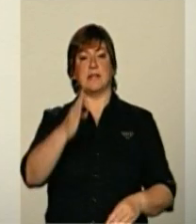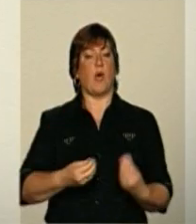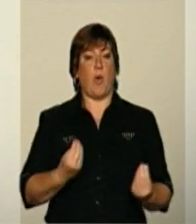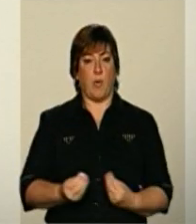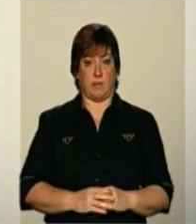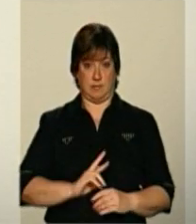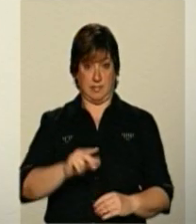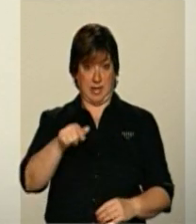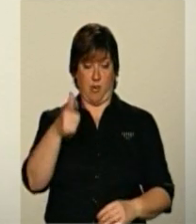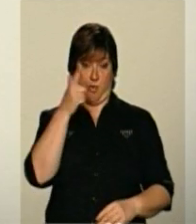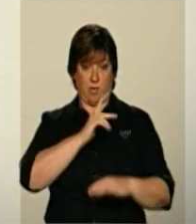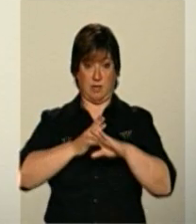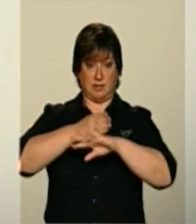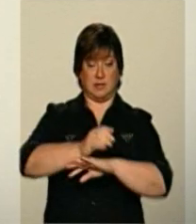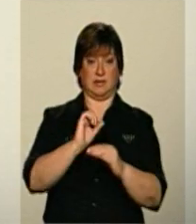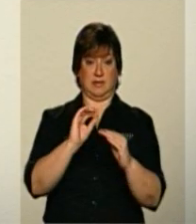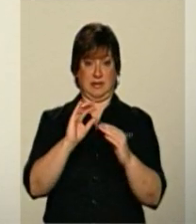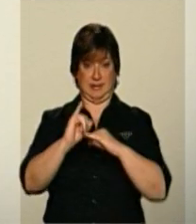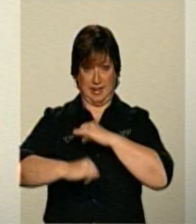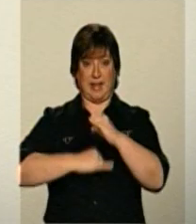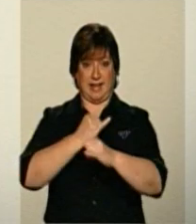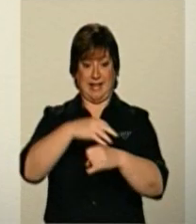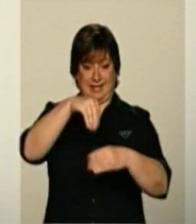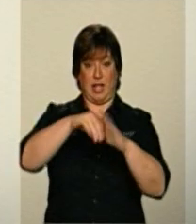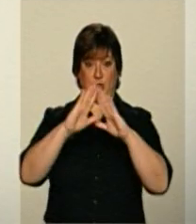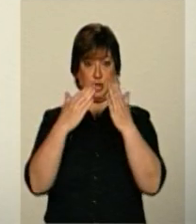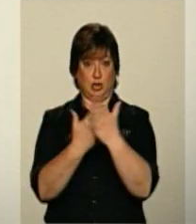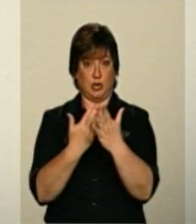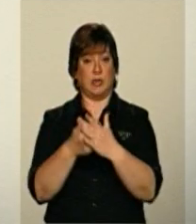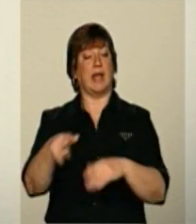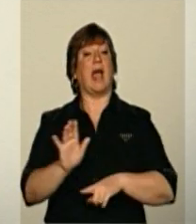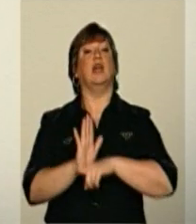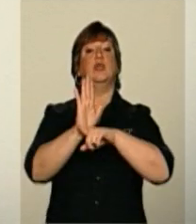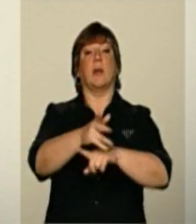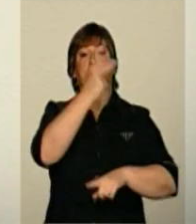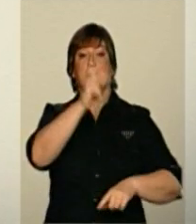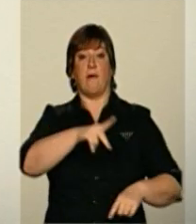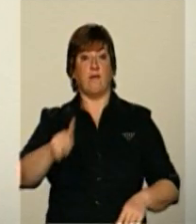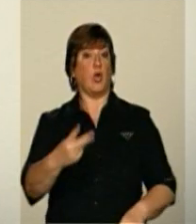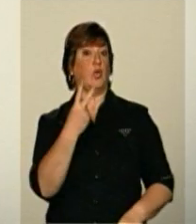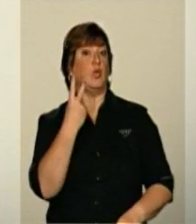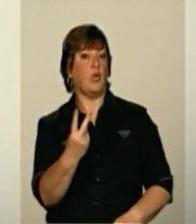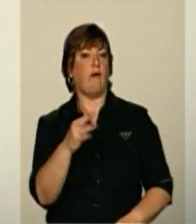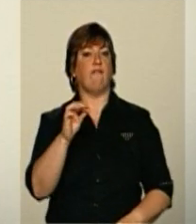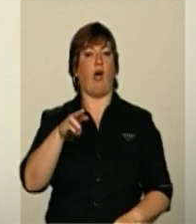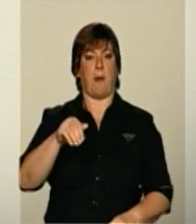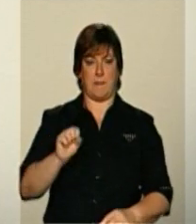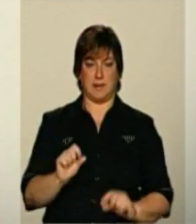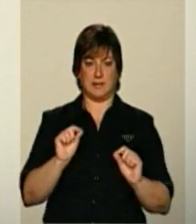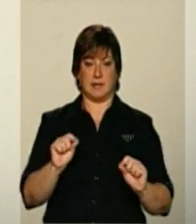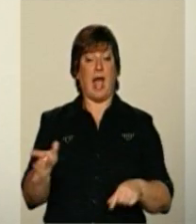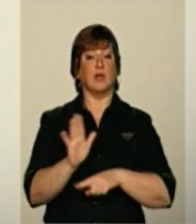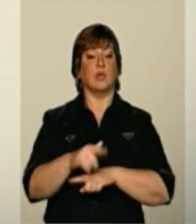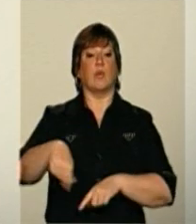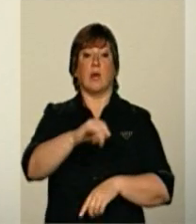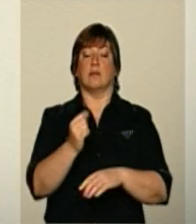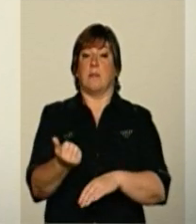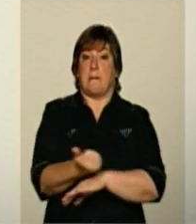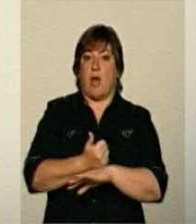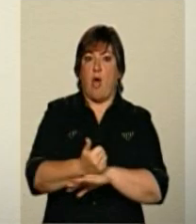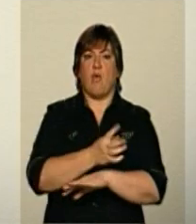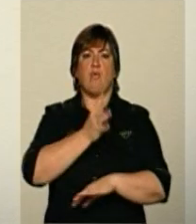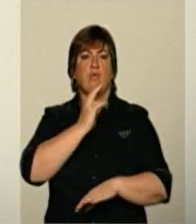o acesso à internet nas escolas Luciano ajuda os professores de duas maneiras permite que eles melhorem sua